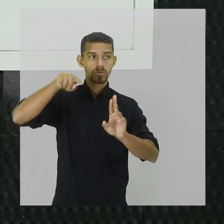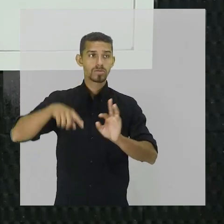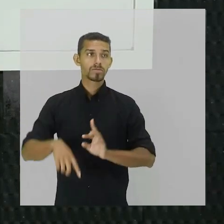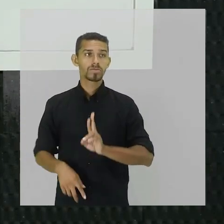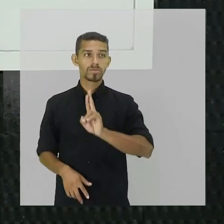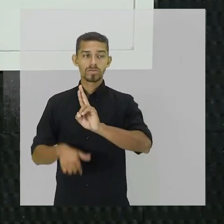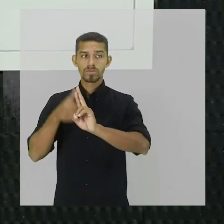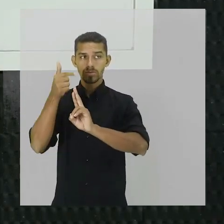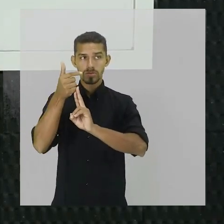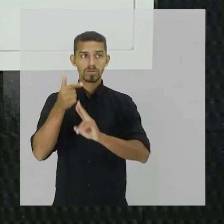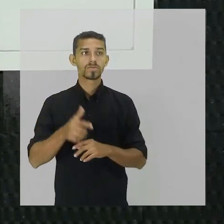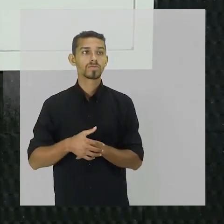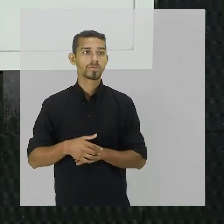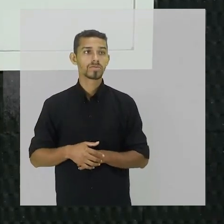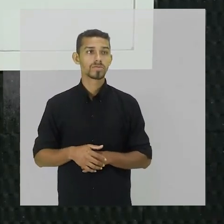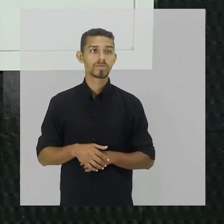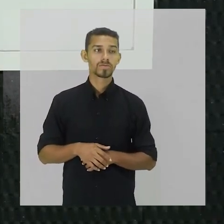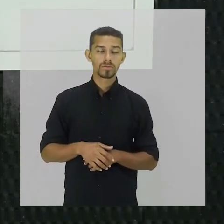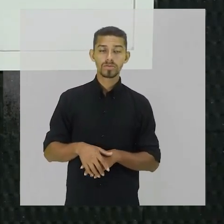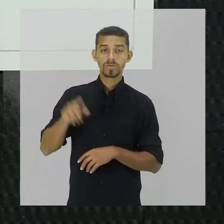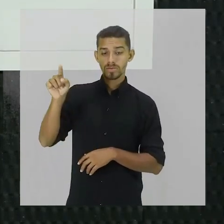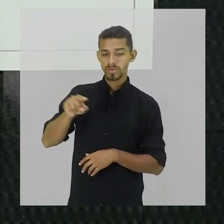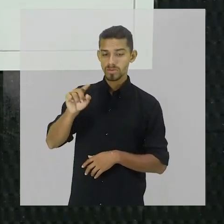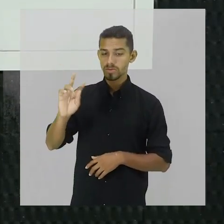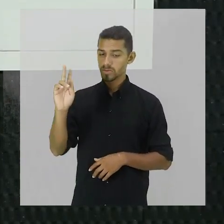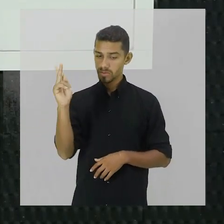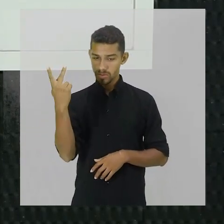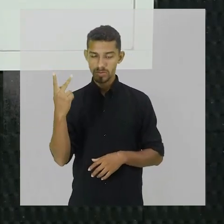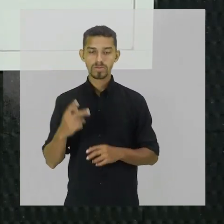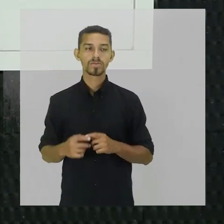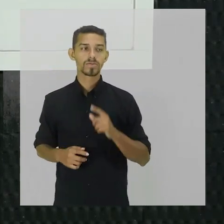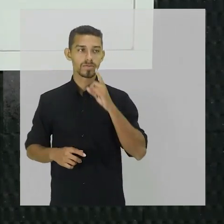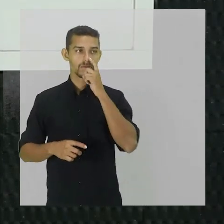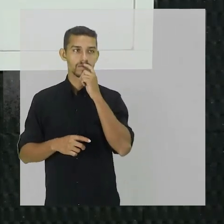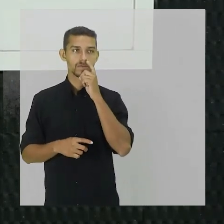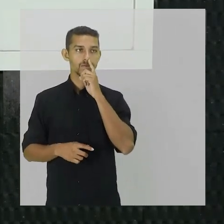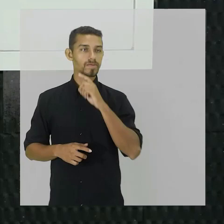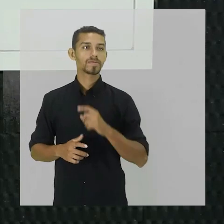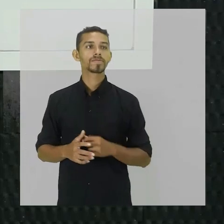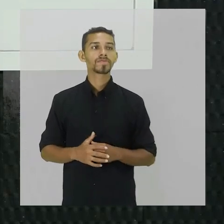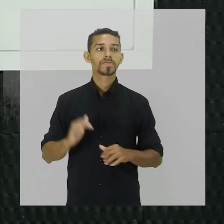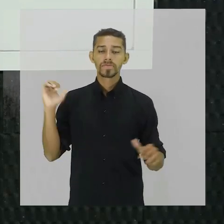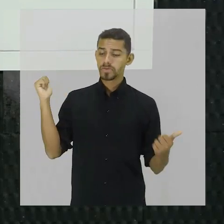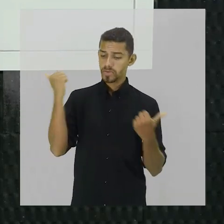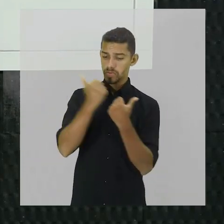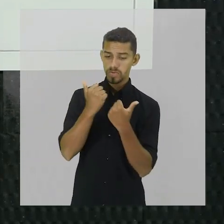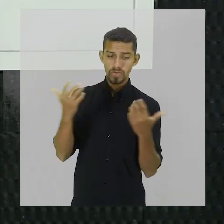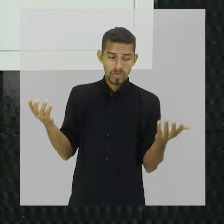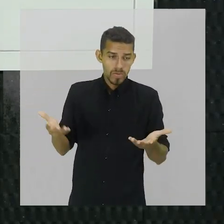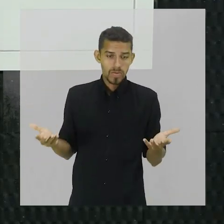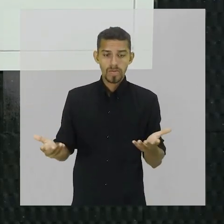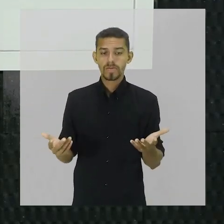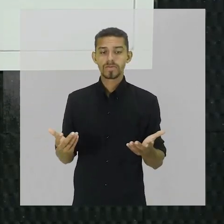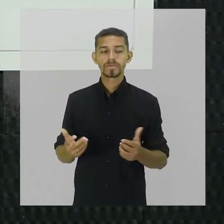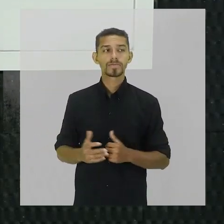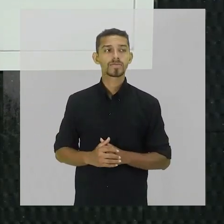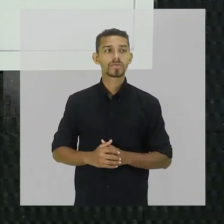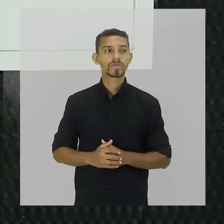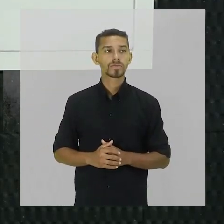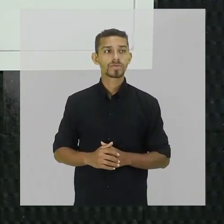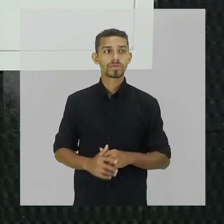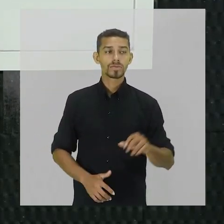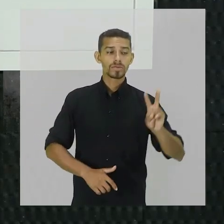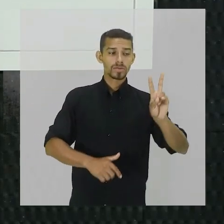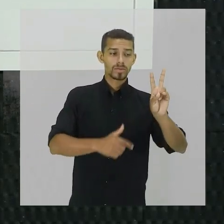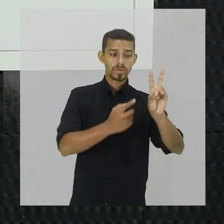quadrado, multiplicado pela altura h. Certo? Então, vamos substituir agora os valores que eu tenho.